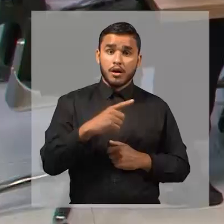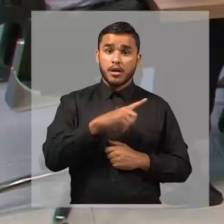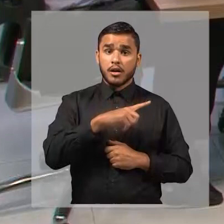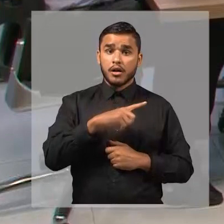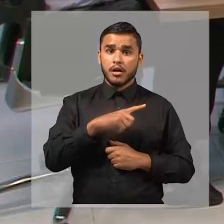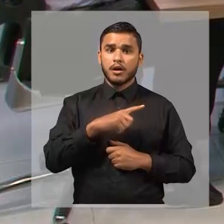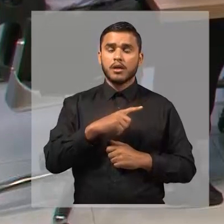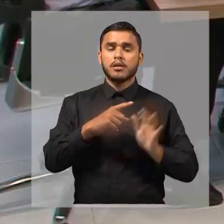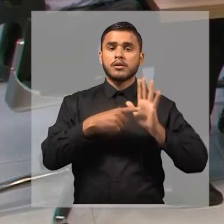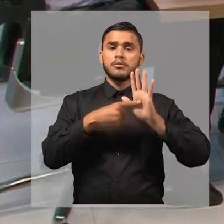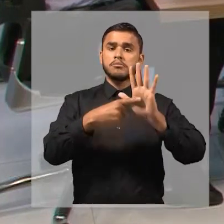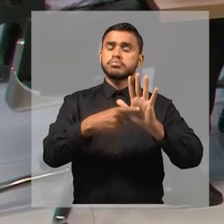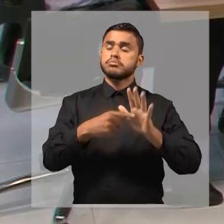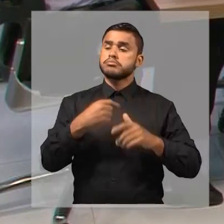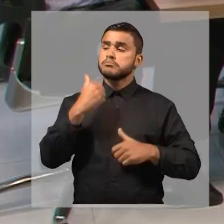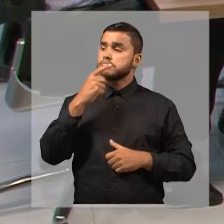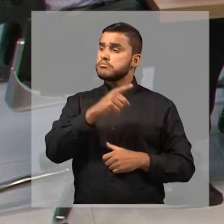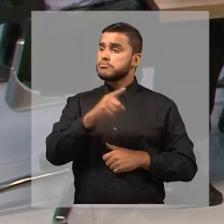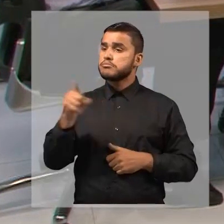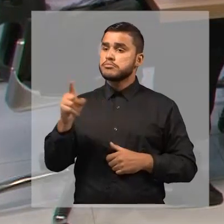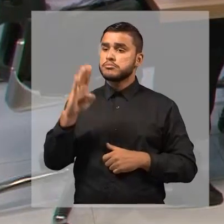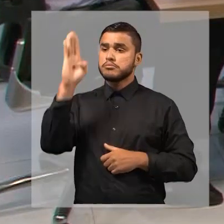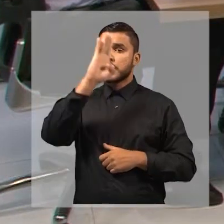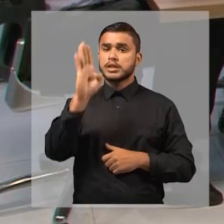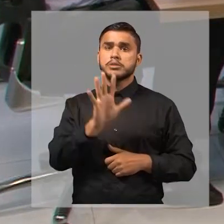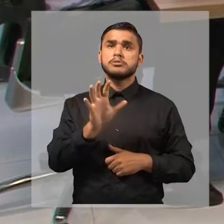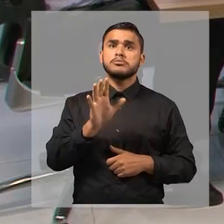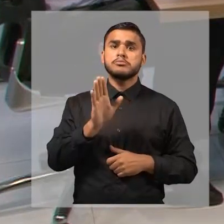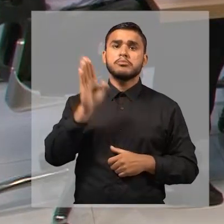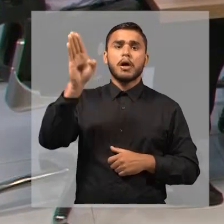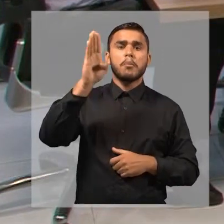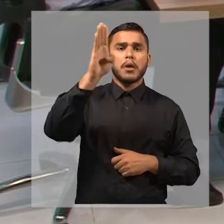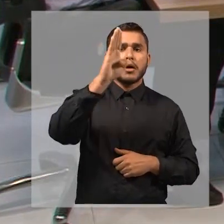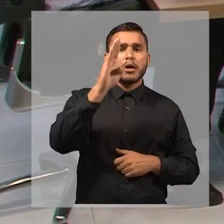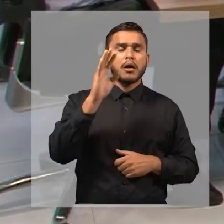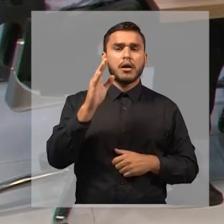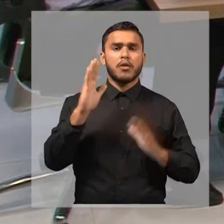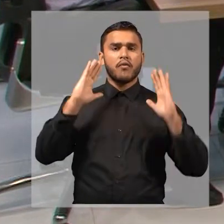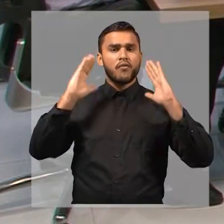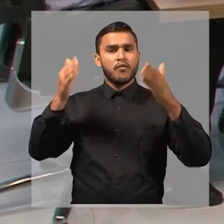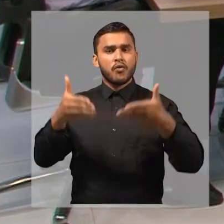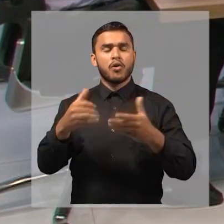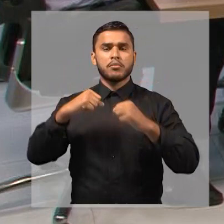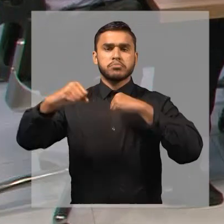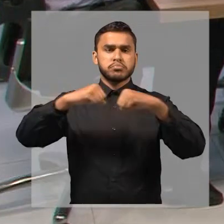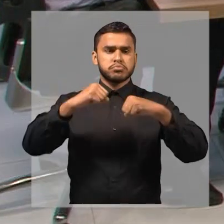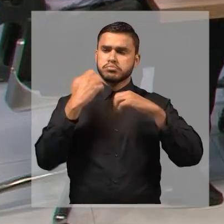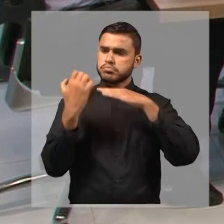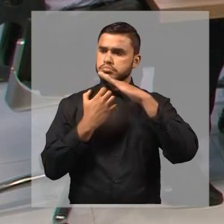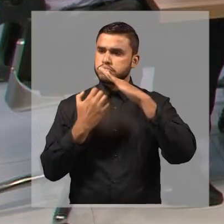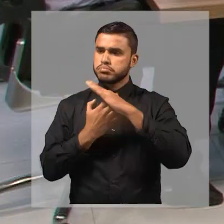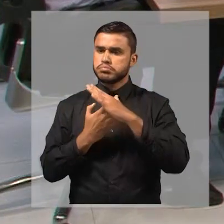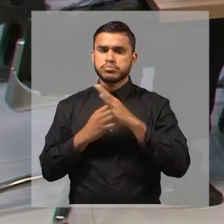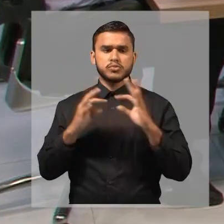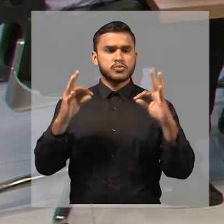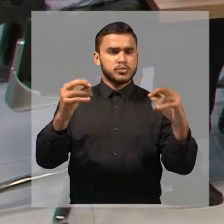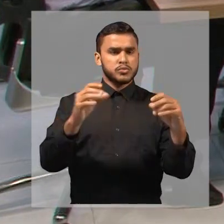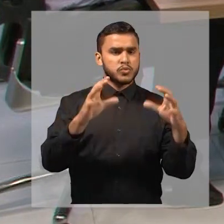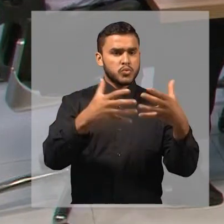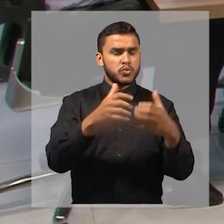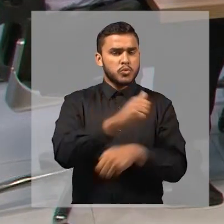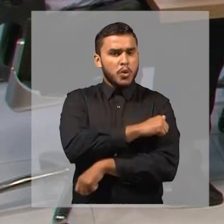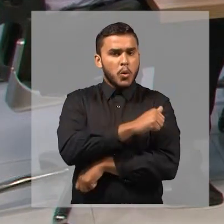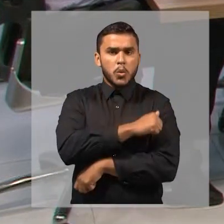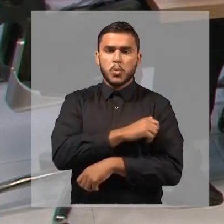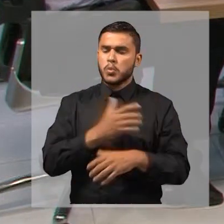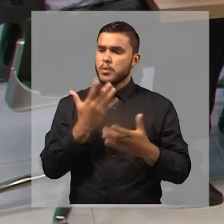está, eu vou usar uma expressão muito nossa, nadando de braçada pelo Brasil afora, participando de fóruns, de debates com empresários,